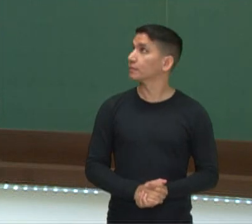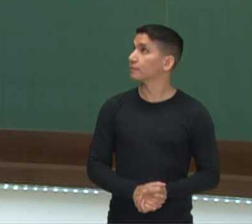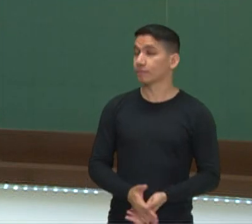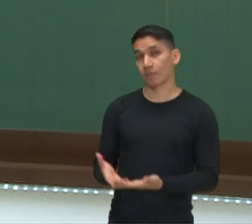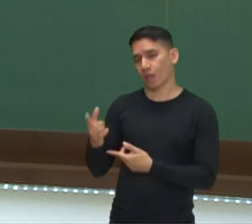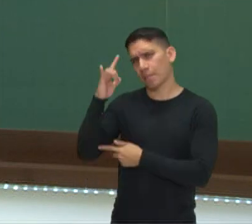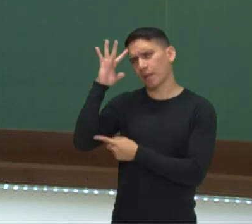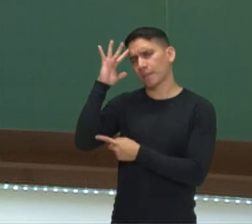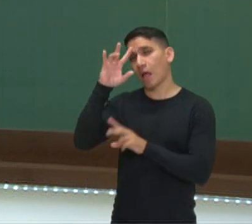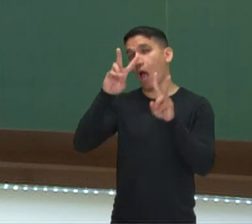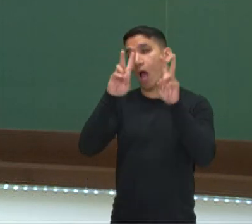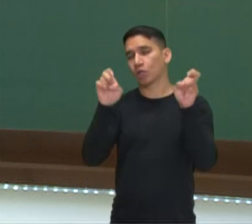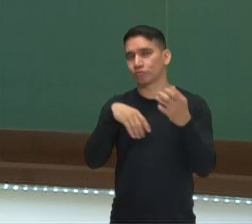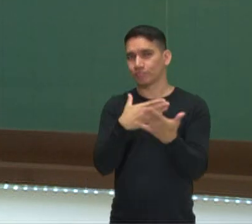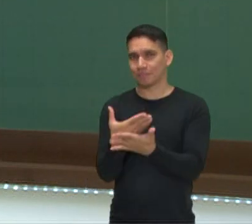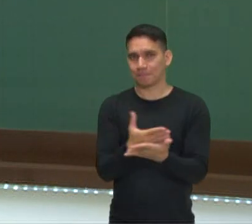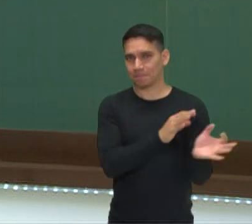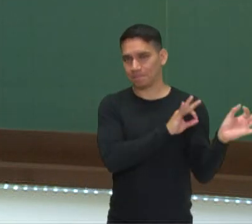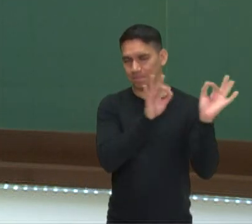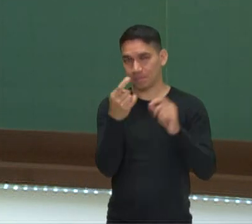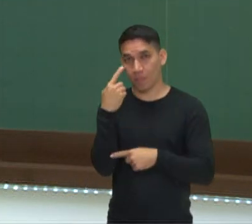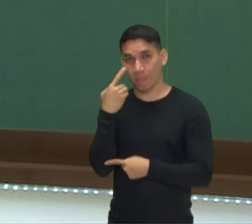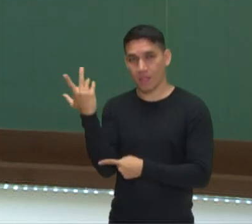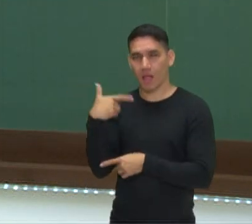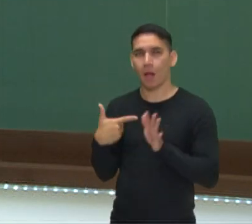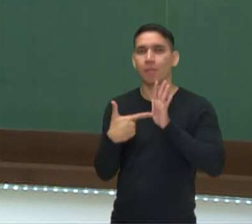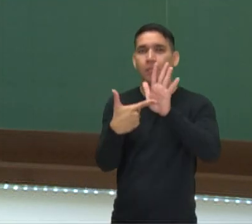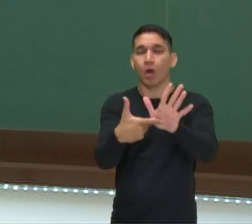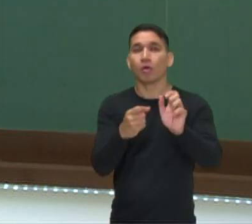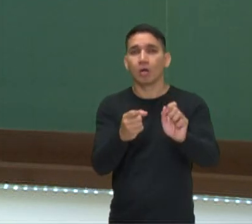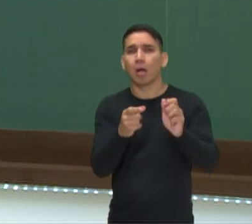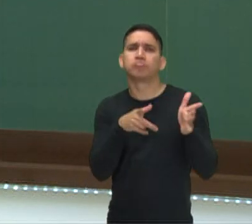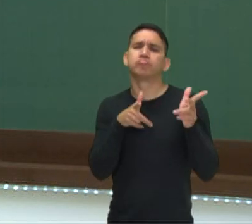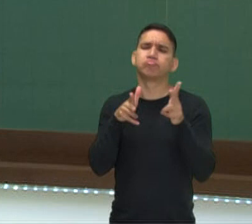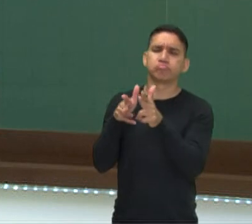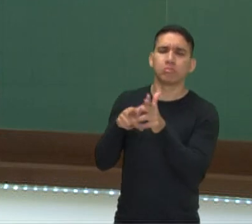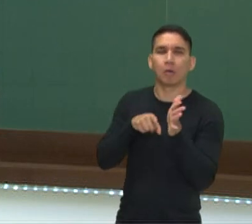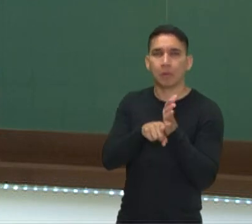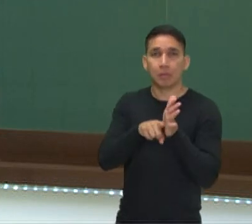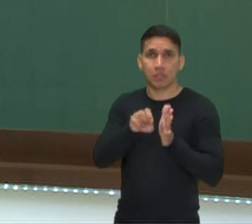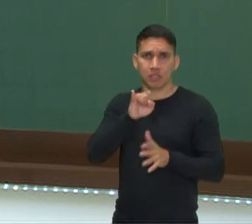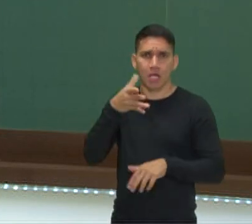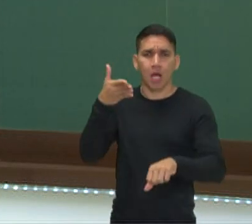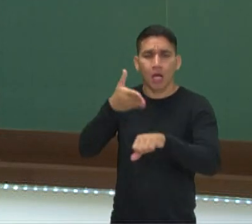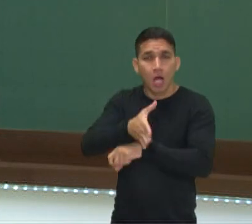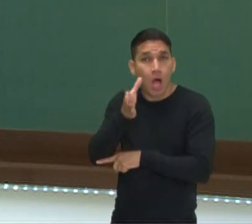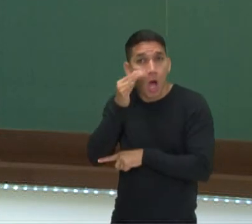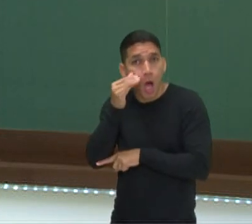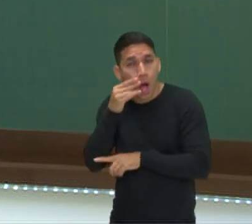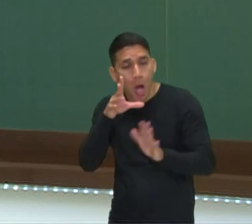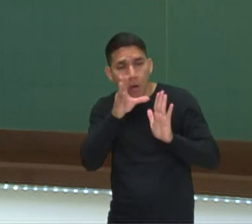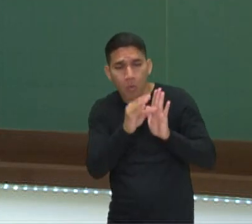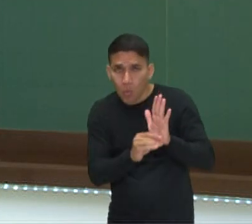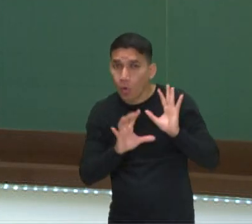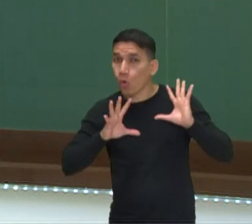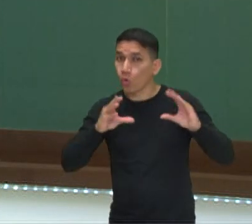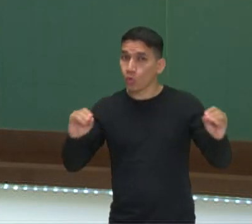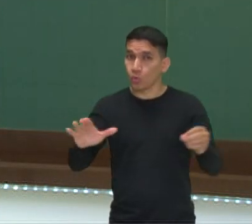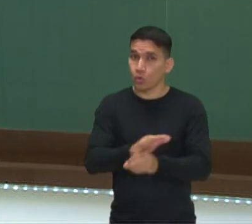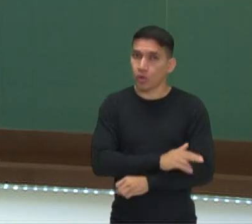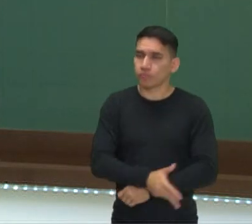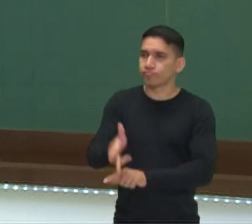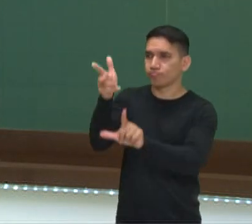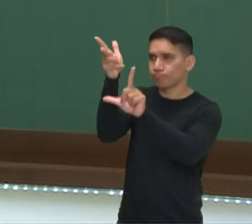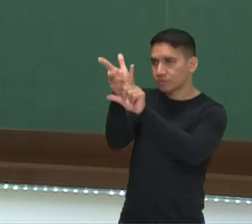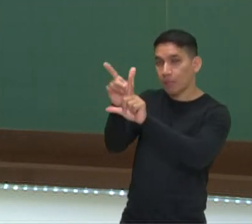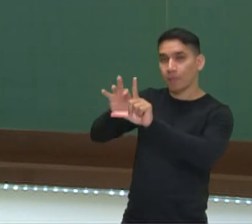Vamos pensar um pouquinho sobre a aula? Olha só, trouxe uma reportagem aqui para vocês e para acessar o conteúdo completo, basta você apontar o